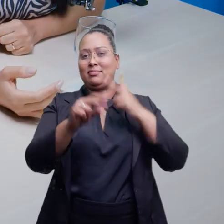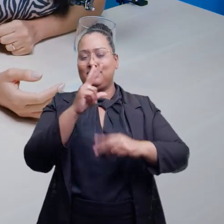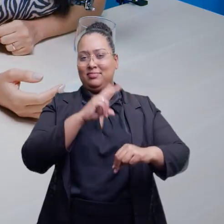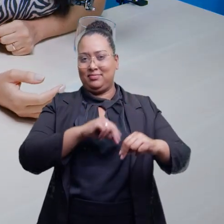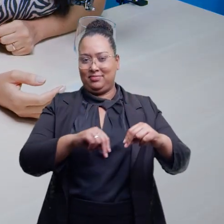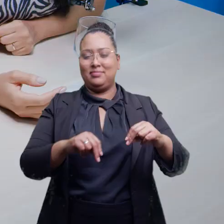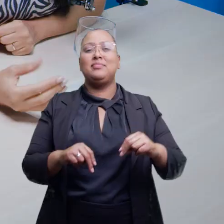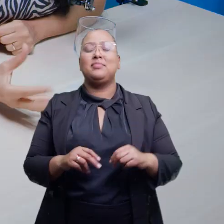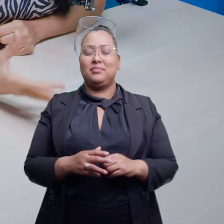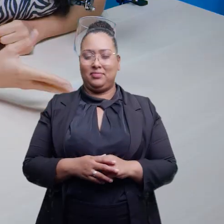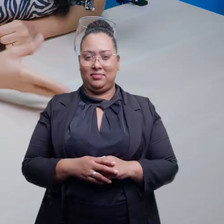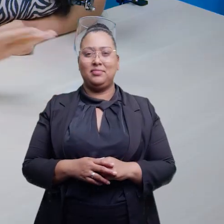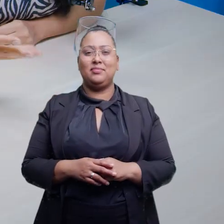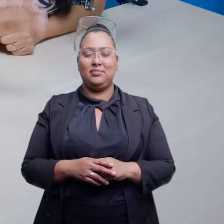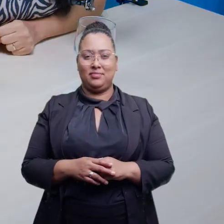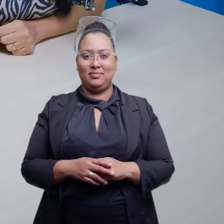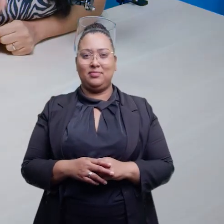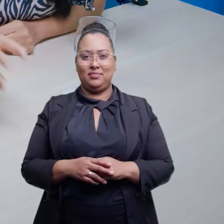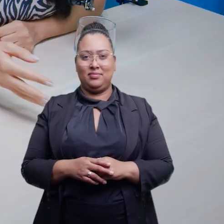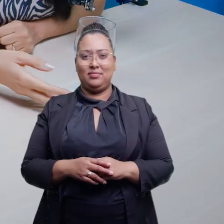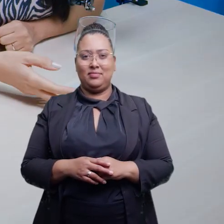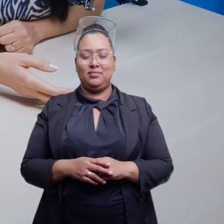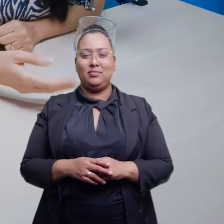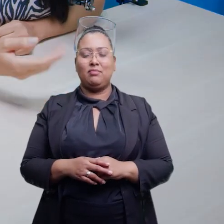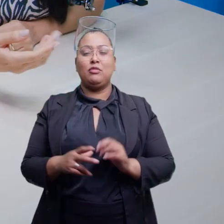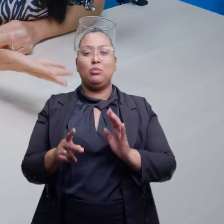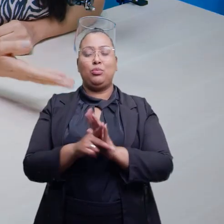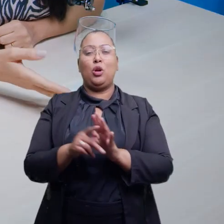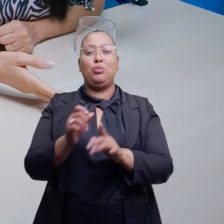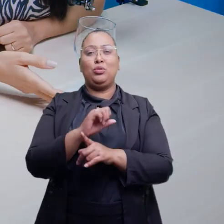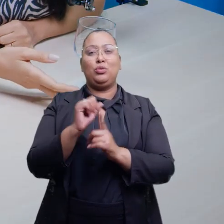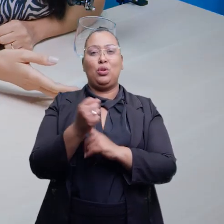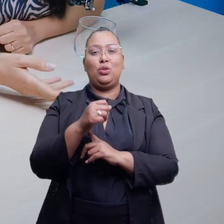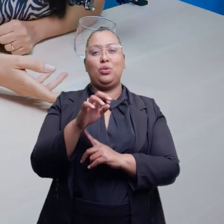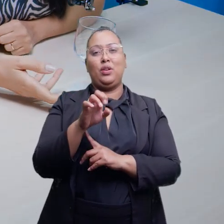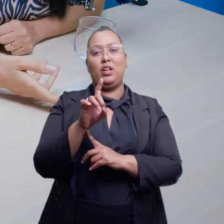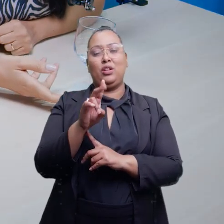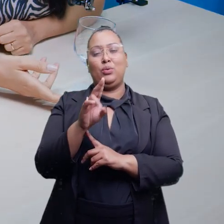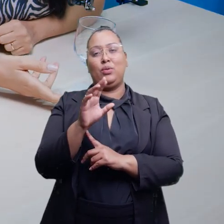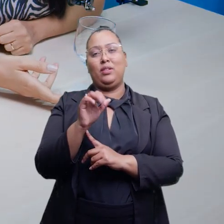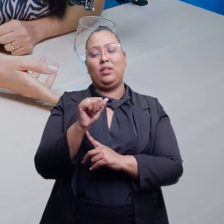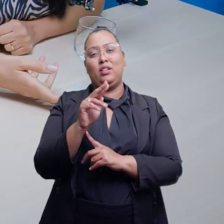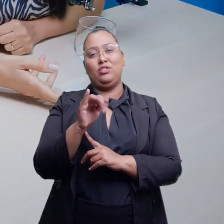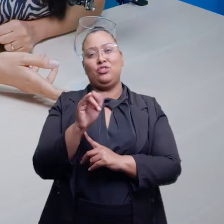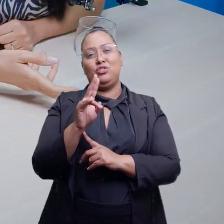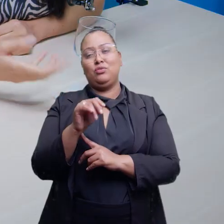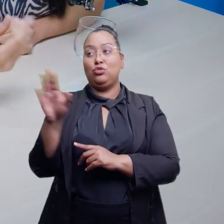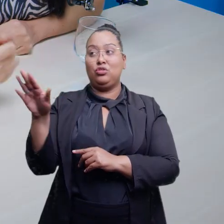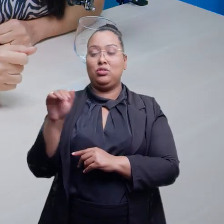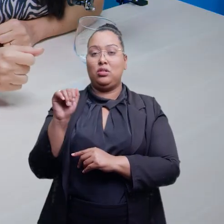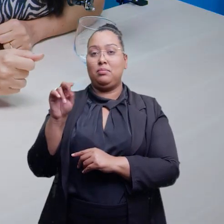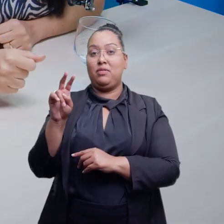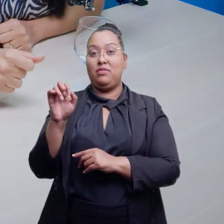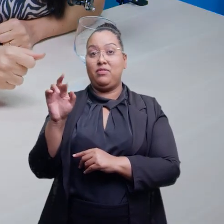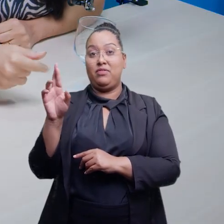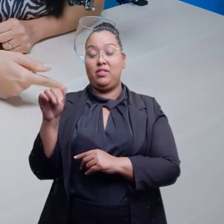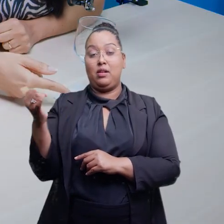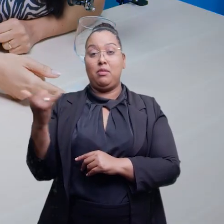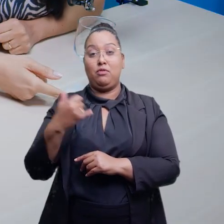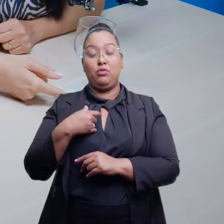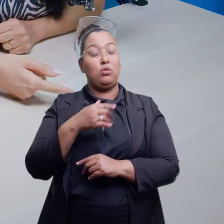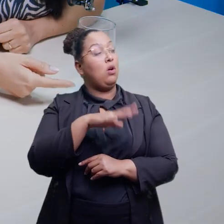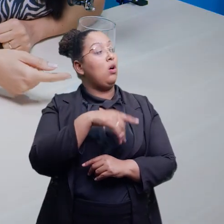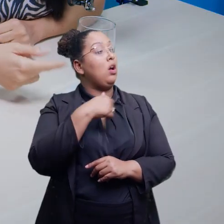adolescentes. E aí, era até um caso do sócio-educativo, pedi ajuda da Vera, e aí ela me relatou, ela falou, eu tô